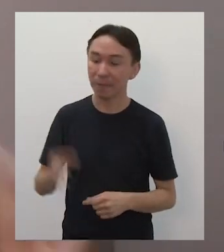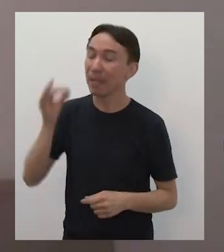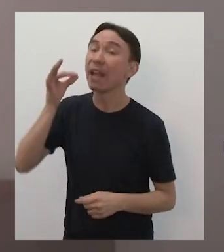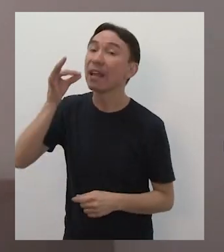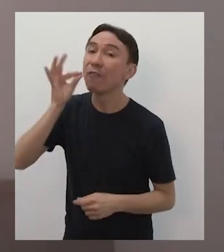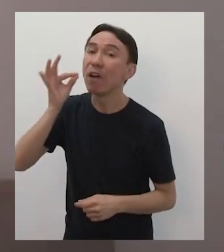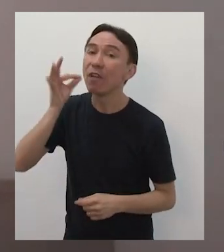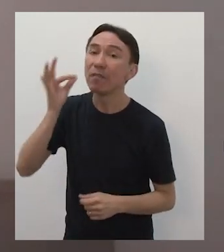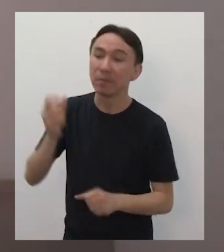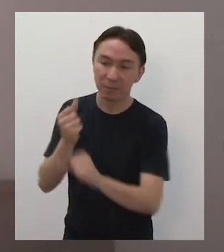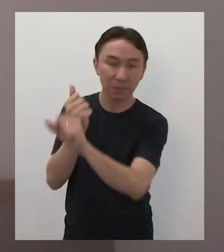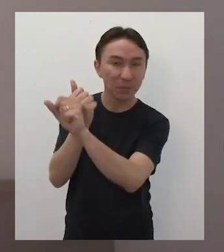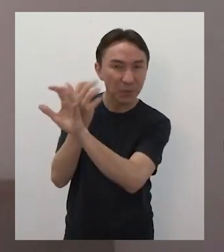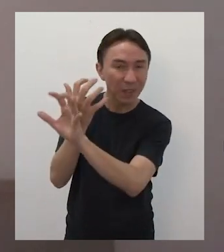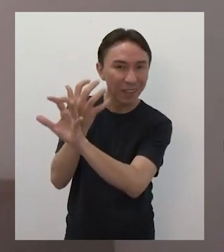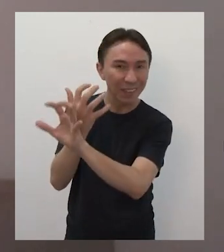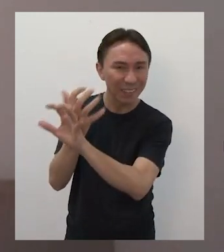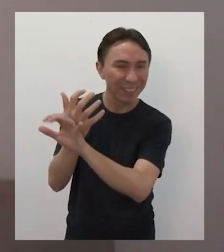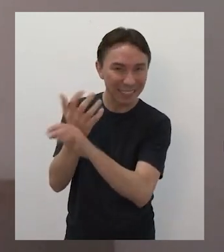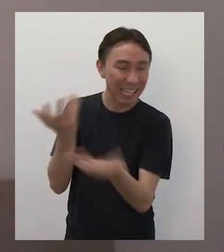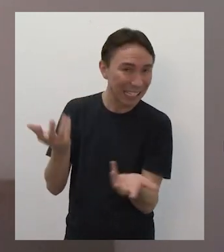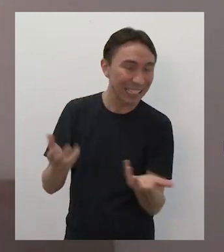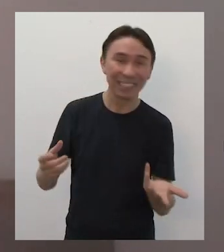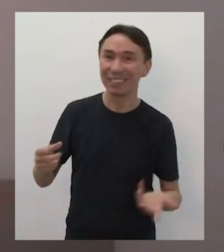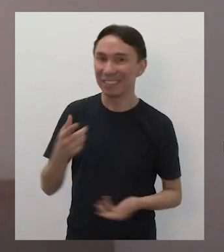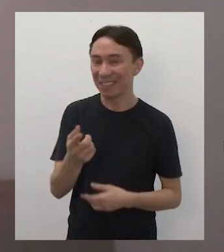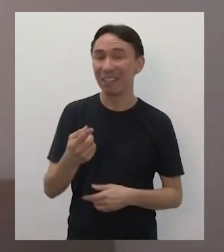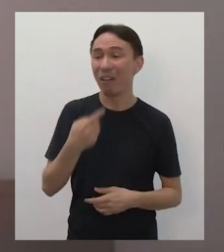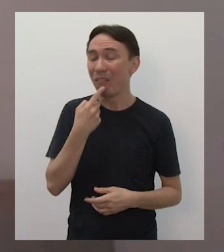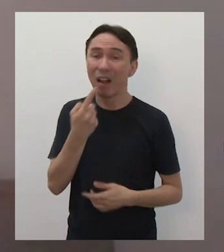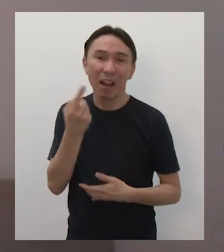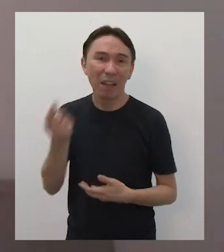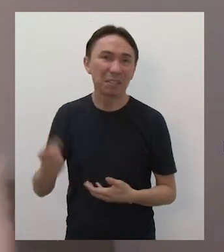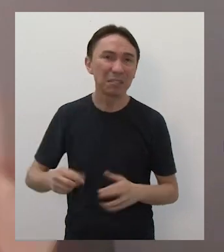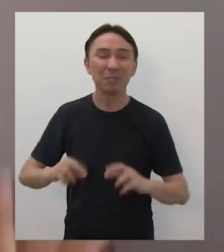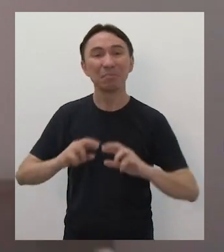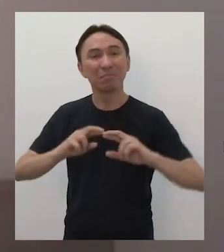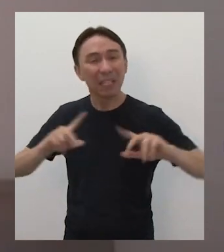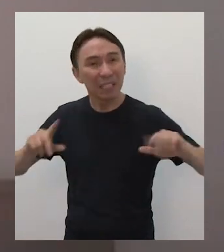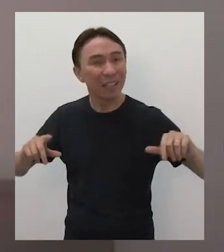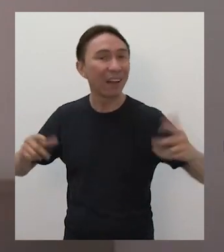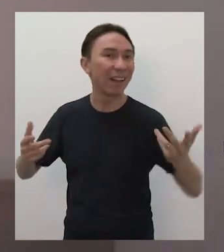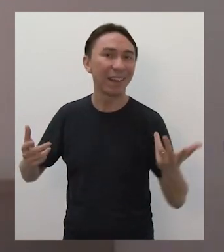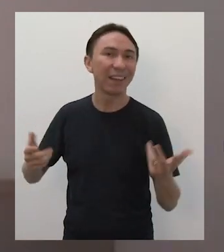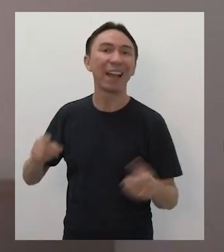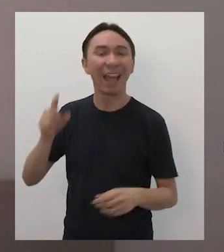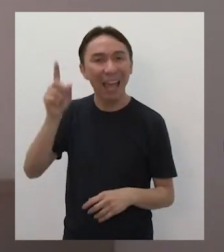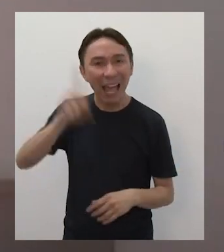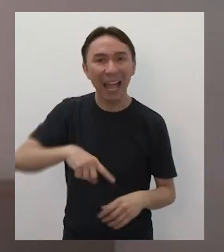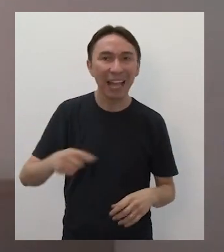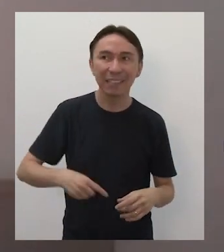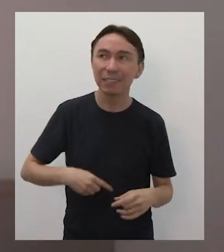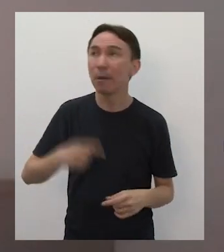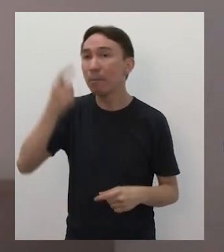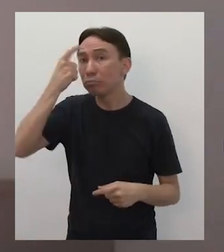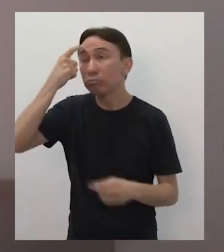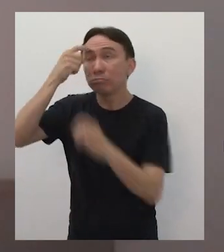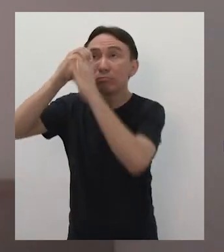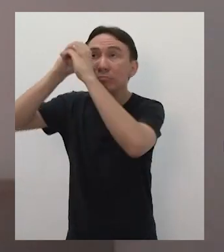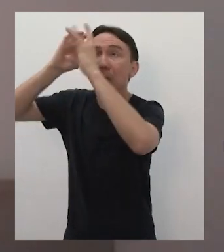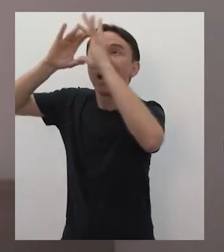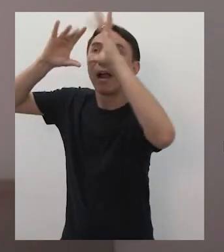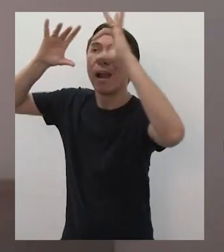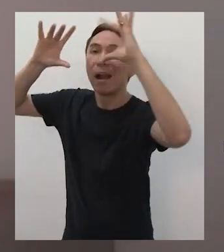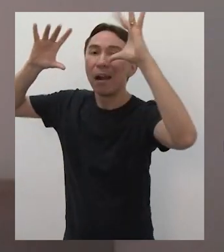diferentes manifestações, você fala do exercício da imaginação criativa. Como que eu